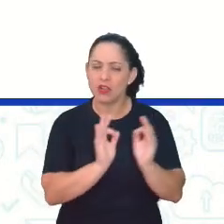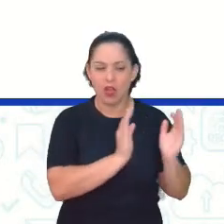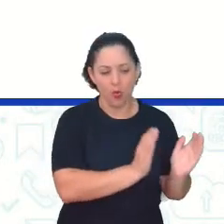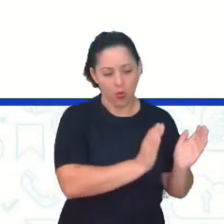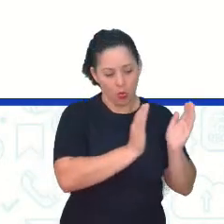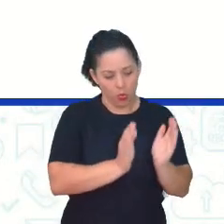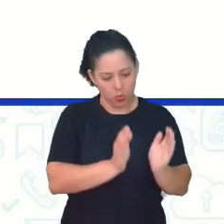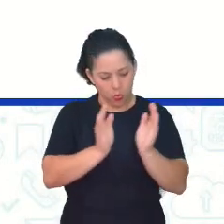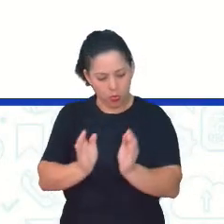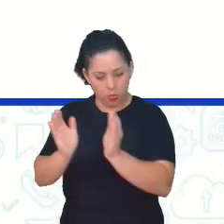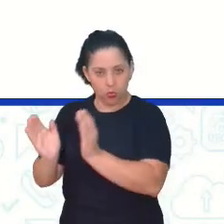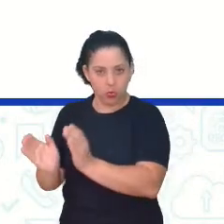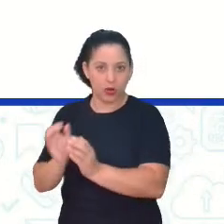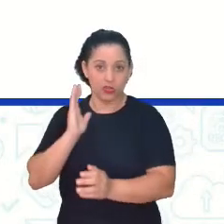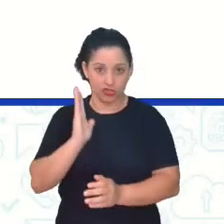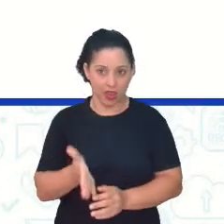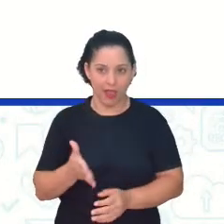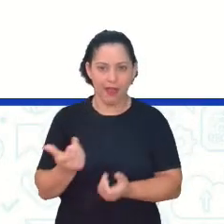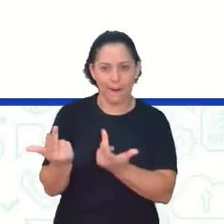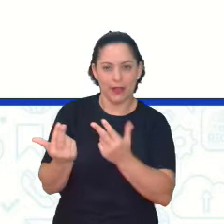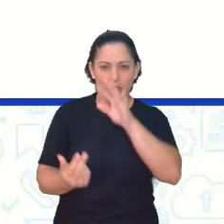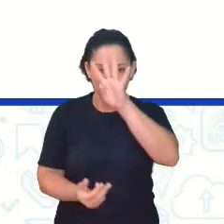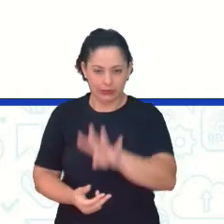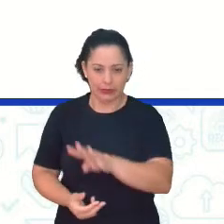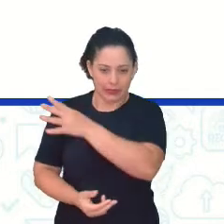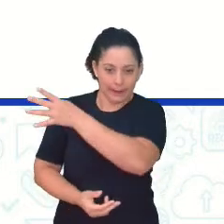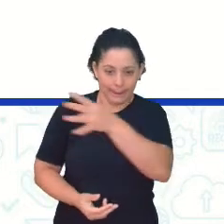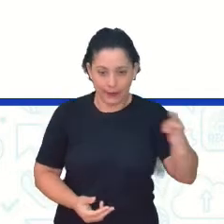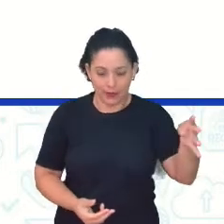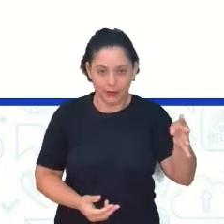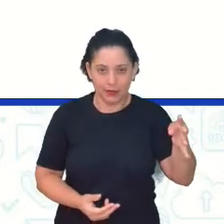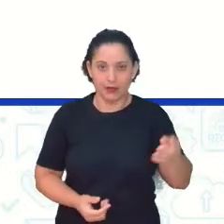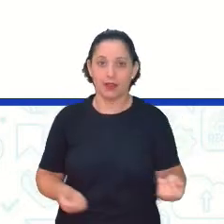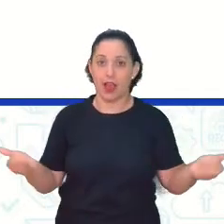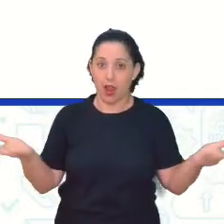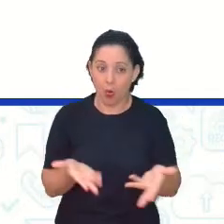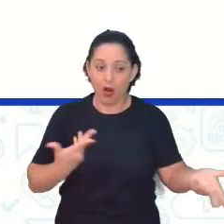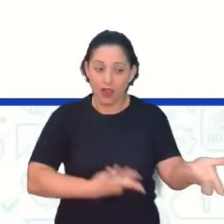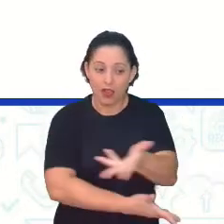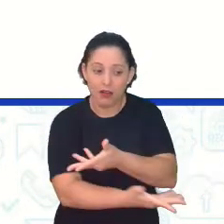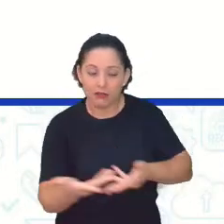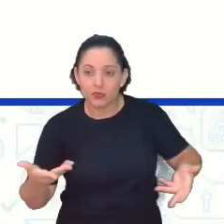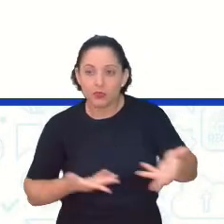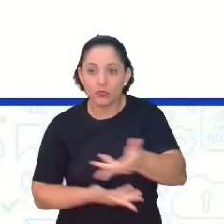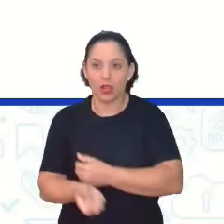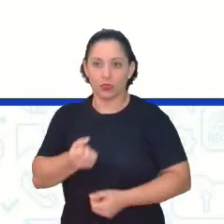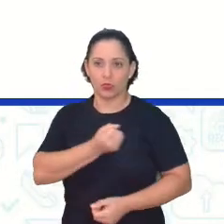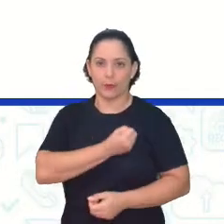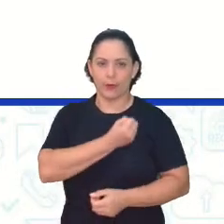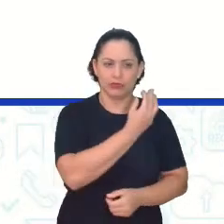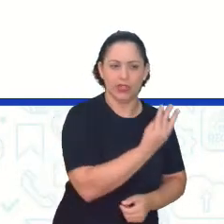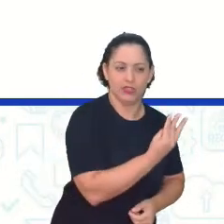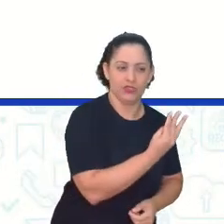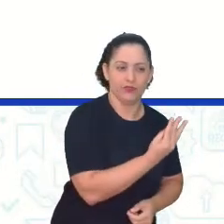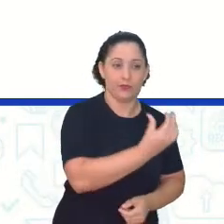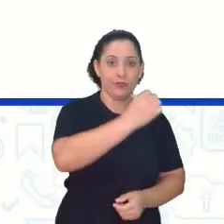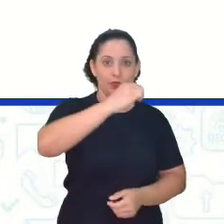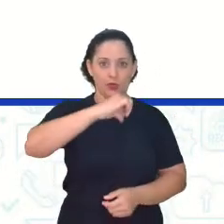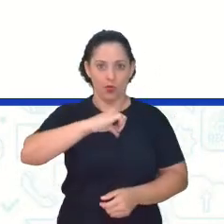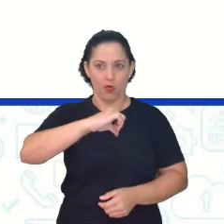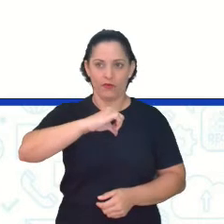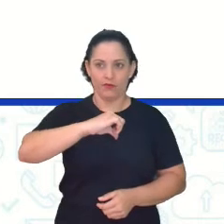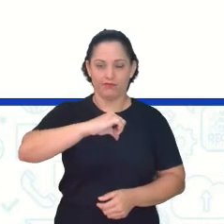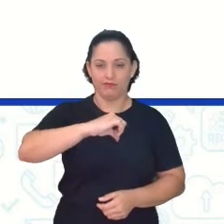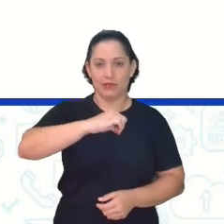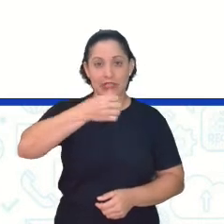Então, organizei aqui em forma de tabela e aí eu vou relacionar o número 3 com o número 9, vou